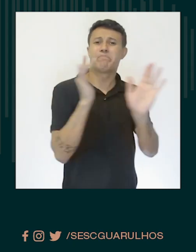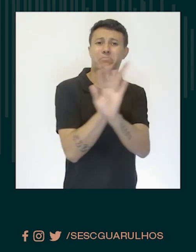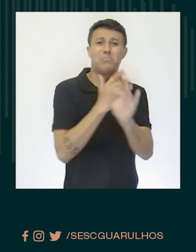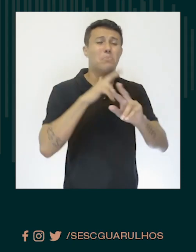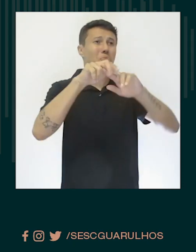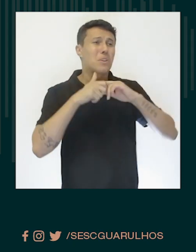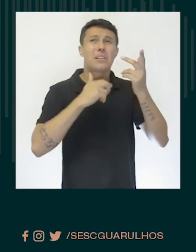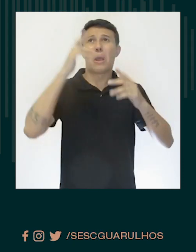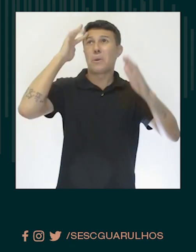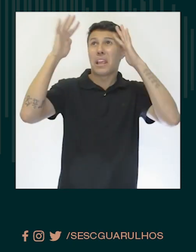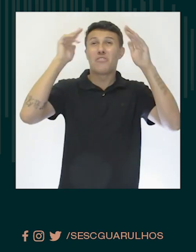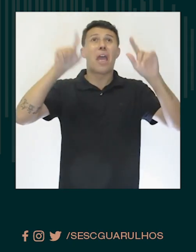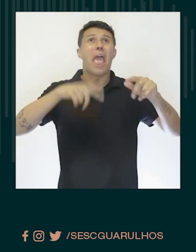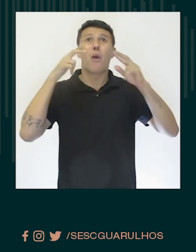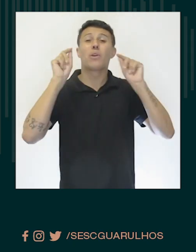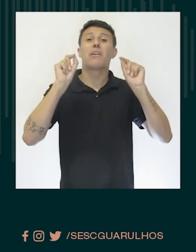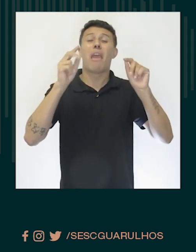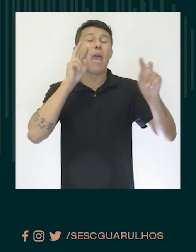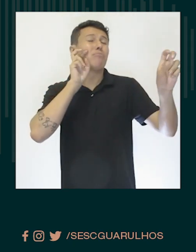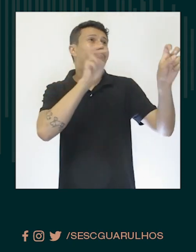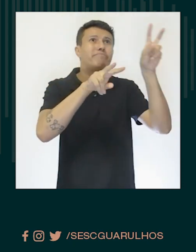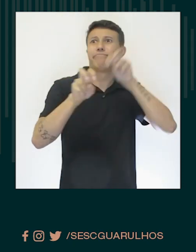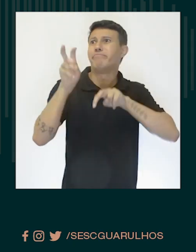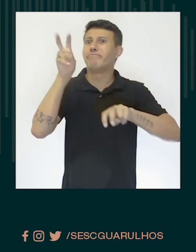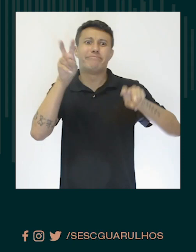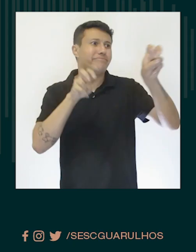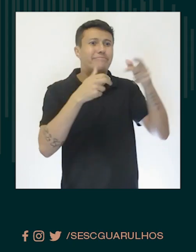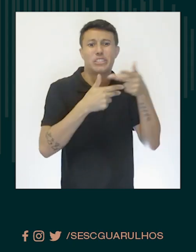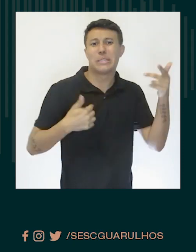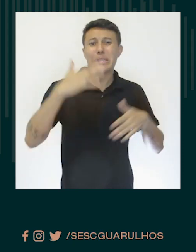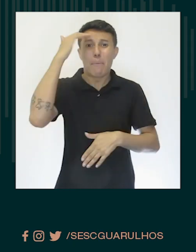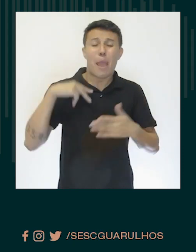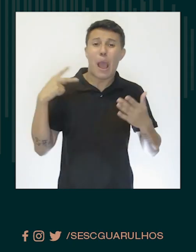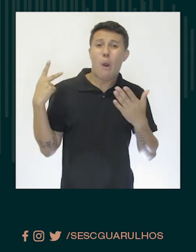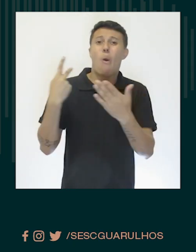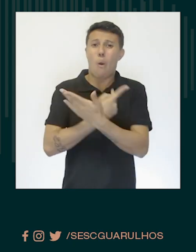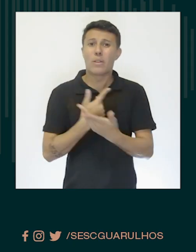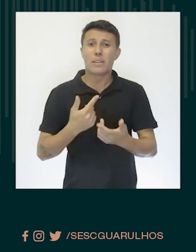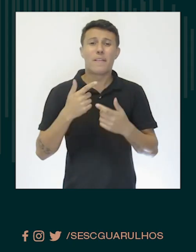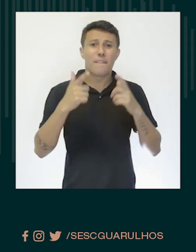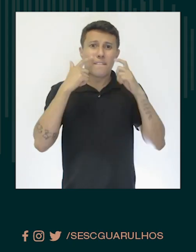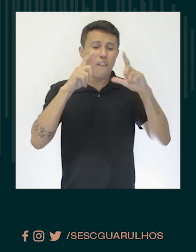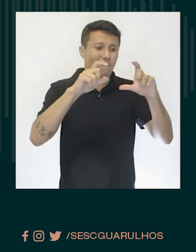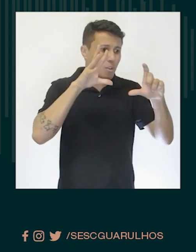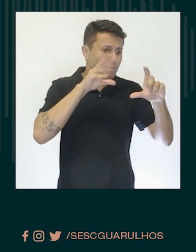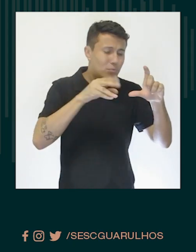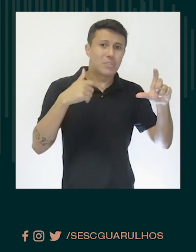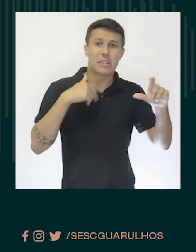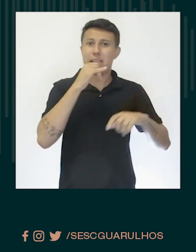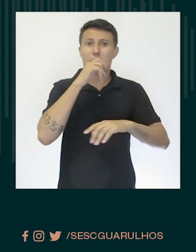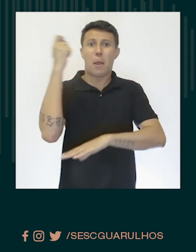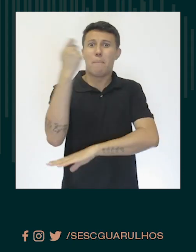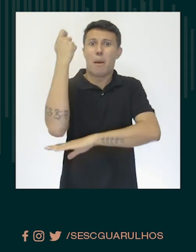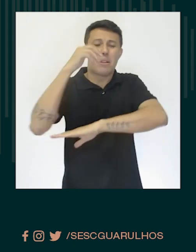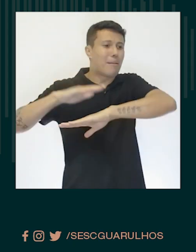né? O que tá acontecendo. E eu ver a foto, que nem eu falei pra vocês, da Avenida Paulista. Porque eu ando na Avenida Paulista. Mas